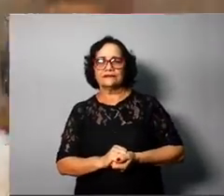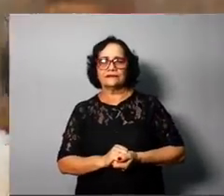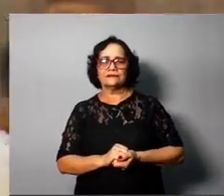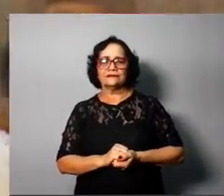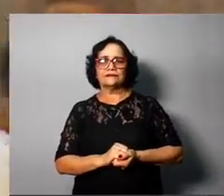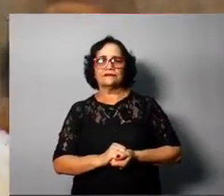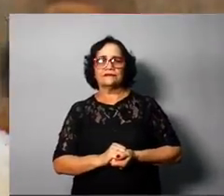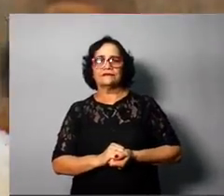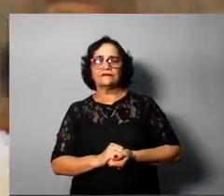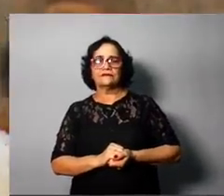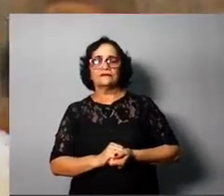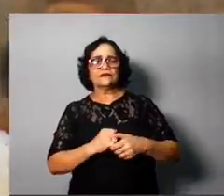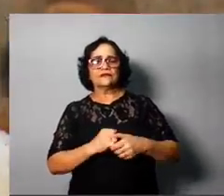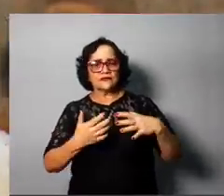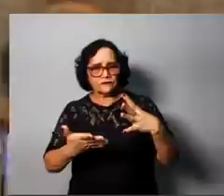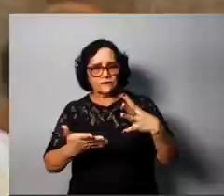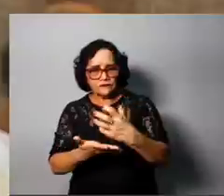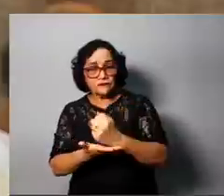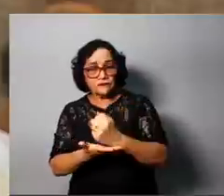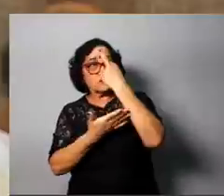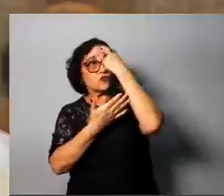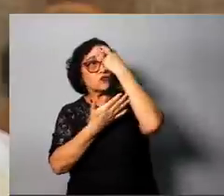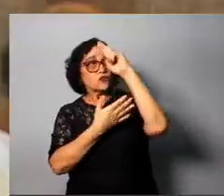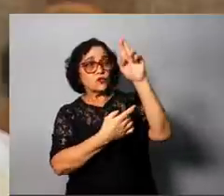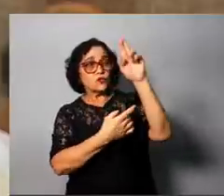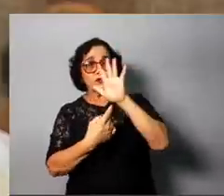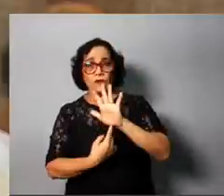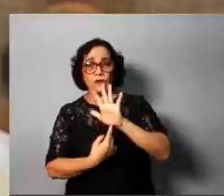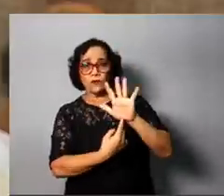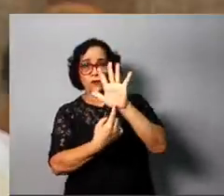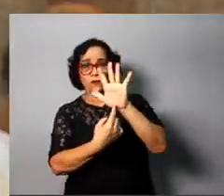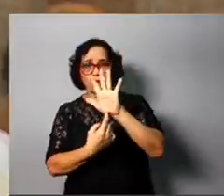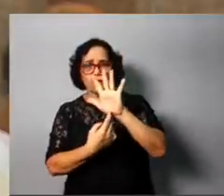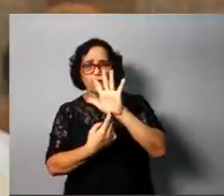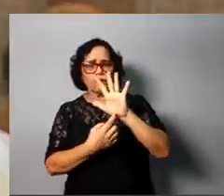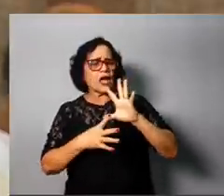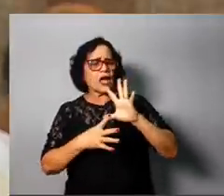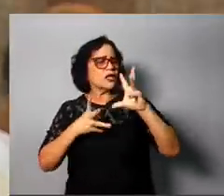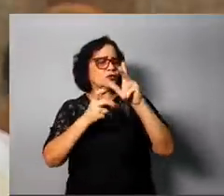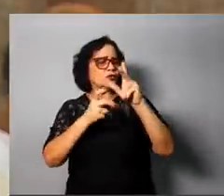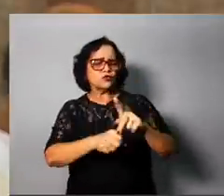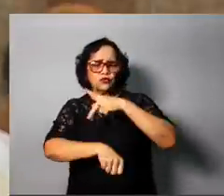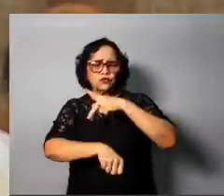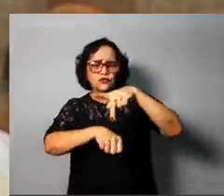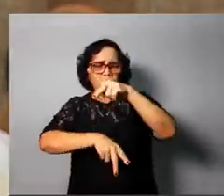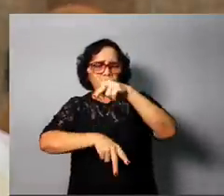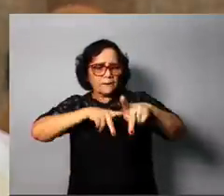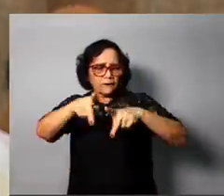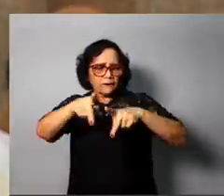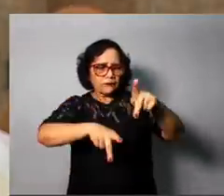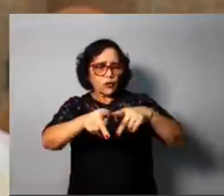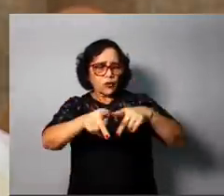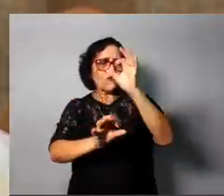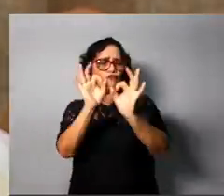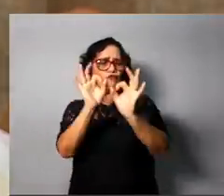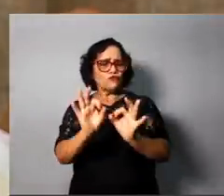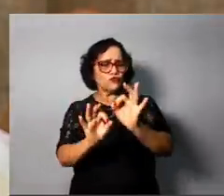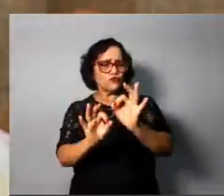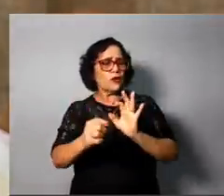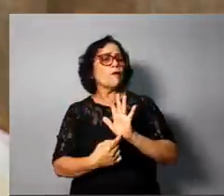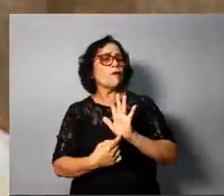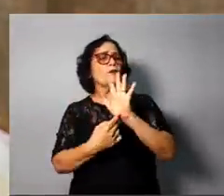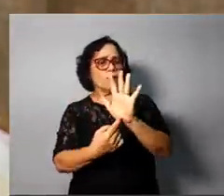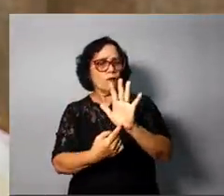salvação. O Senhor fez conhecer a salvação e às nações sua justiça. Recordou o seu